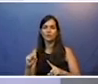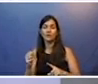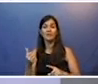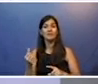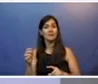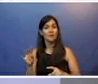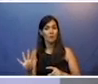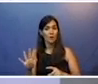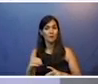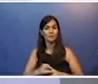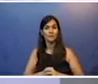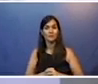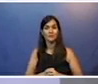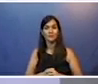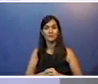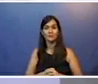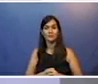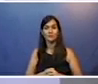64.